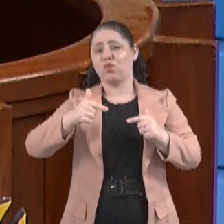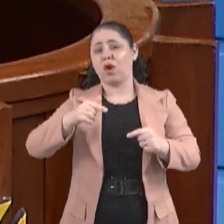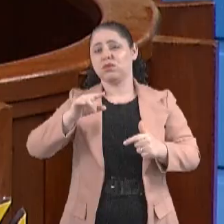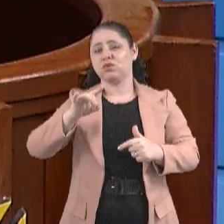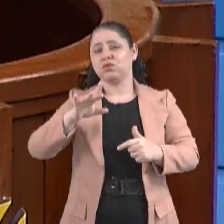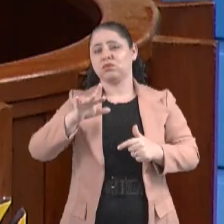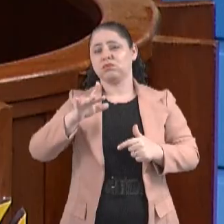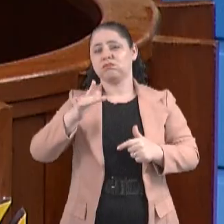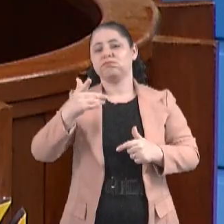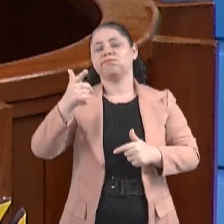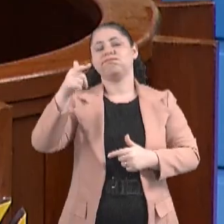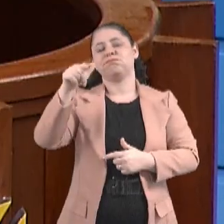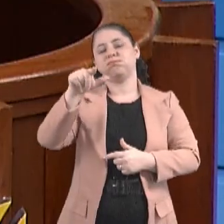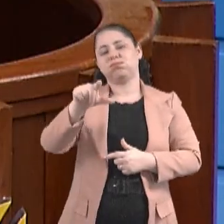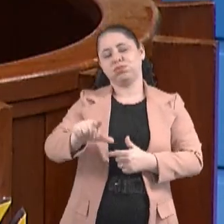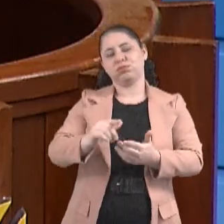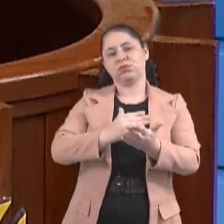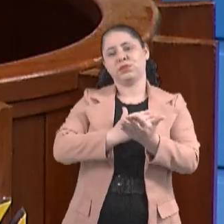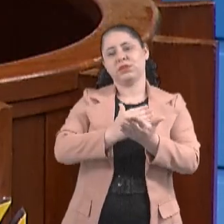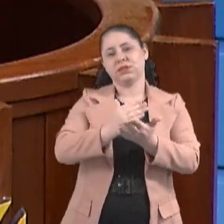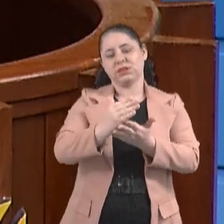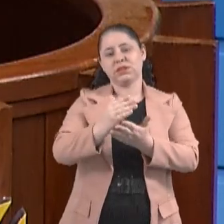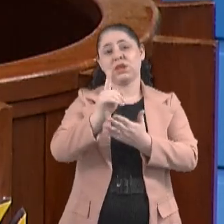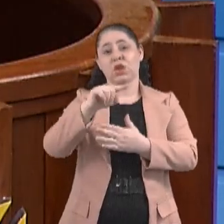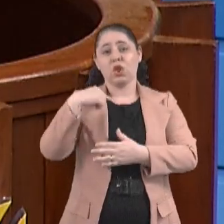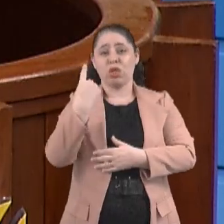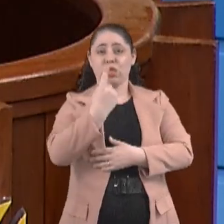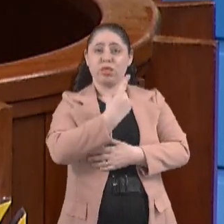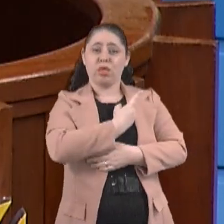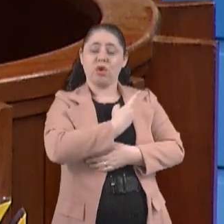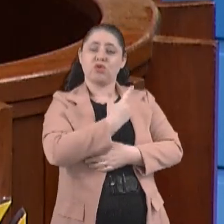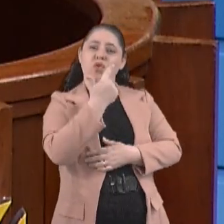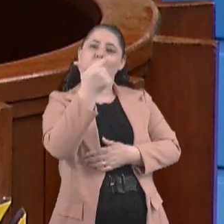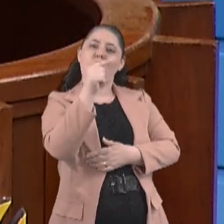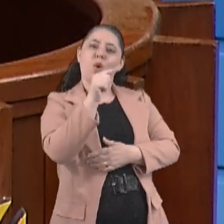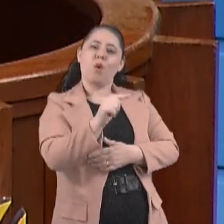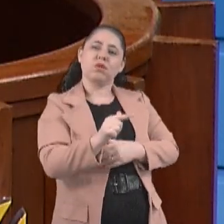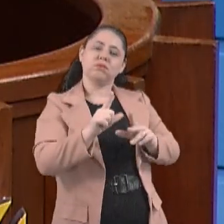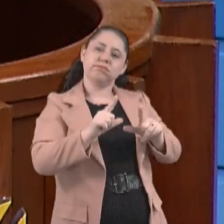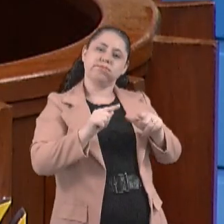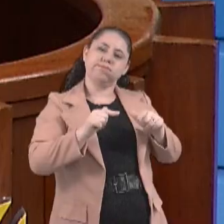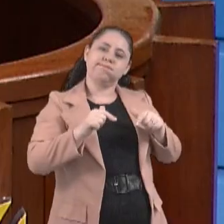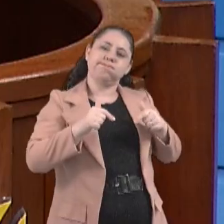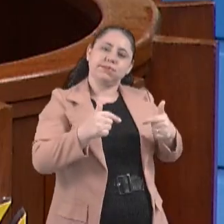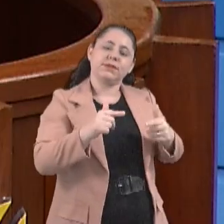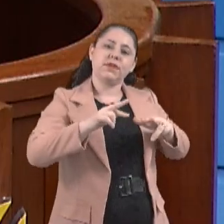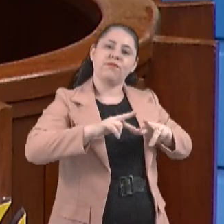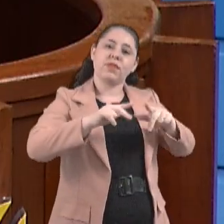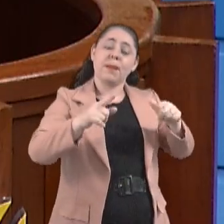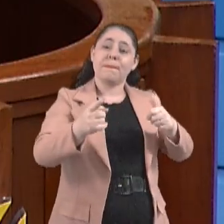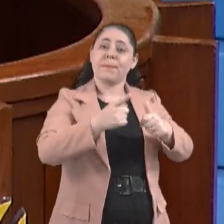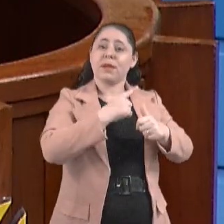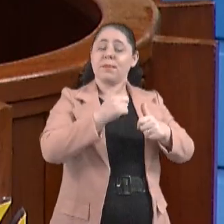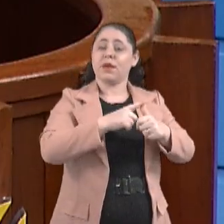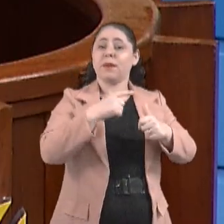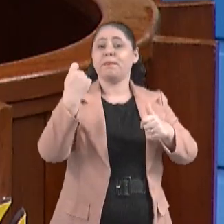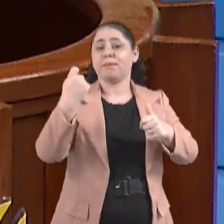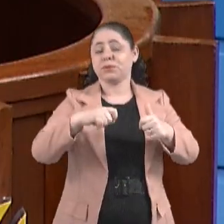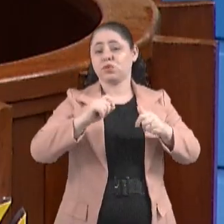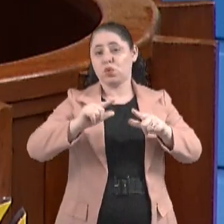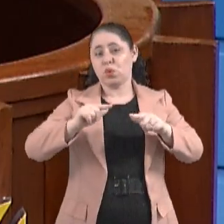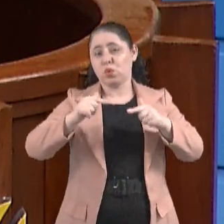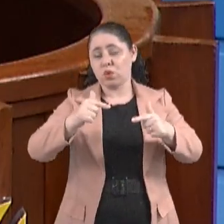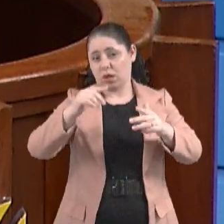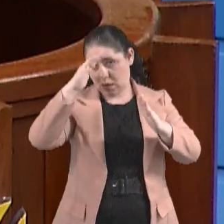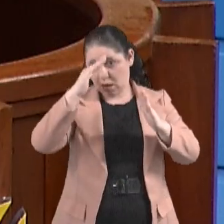estava recomeçando e seríamos, então, outra luta travada. Primeiro, tivemos que travar a